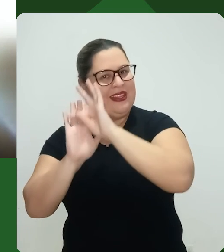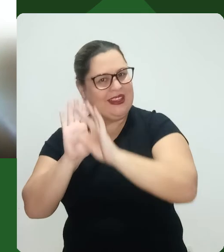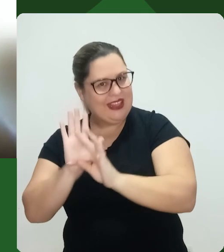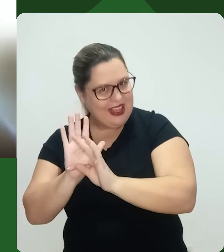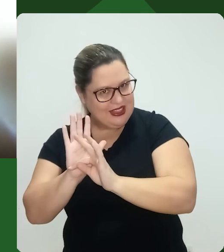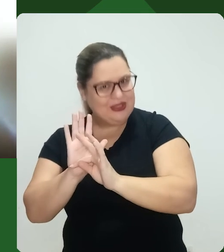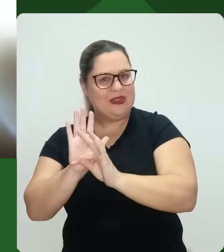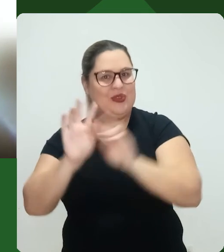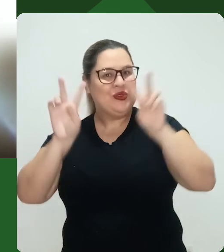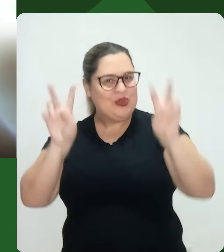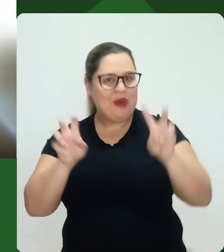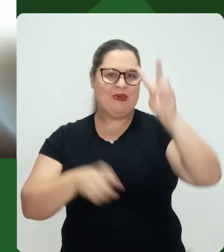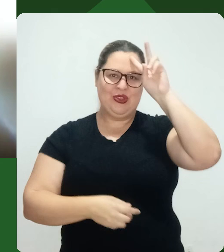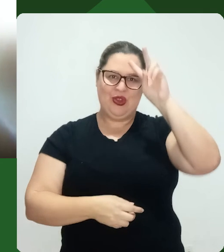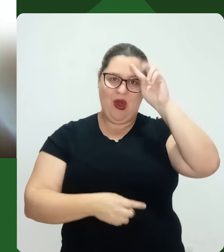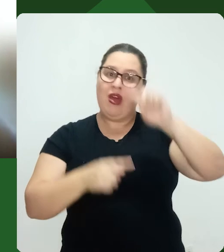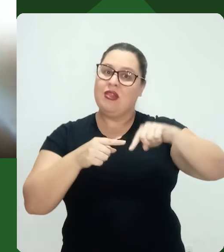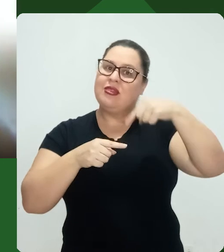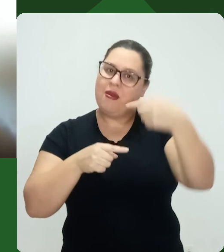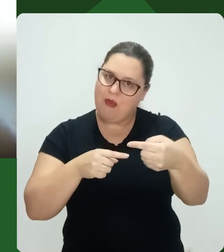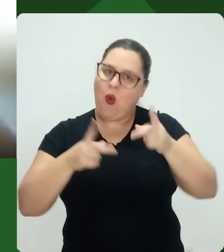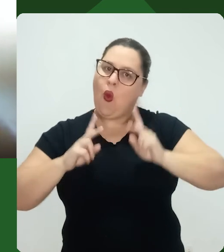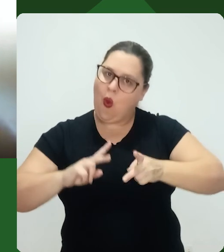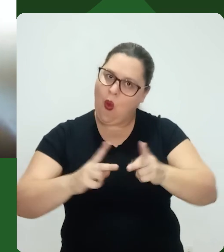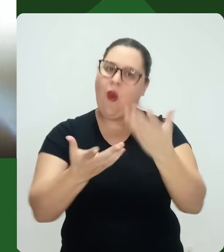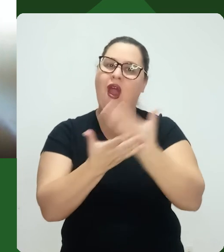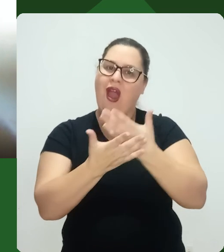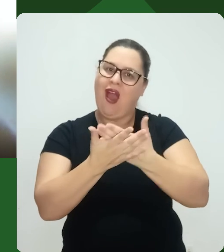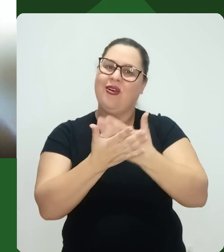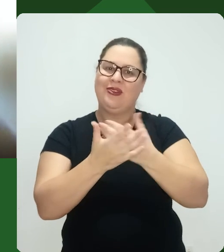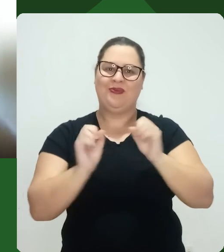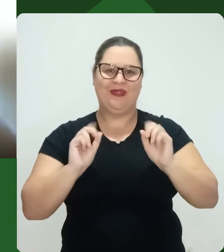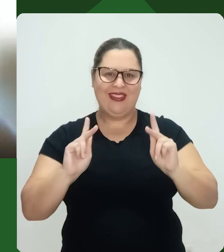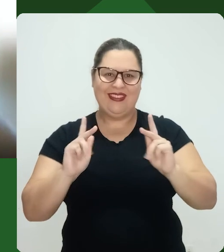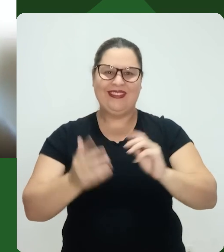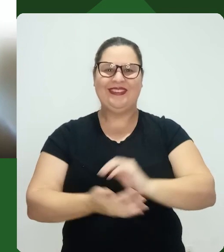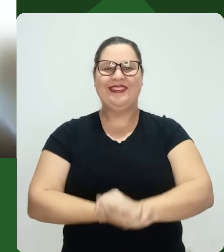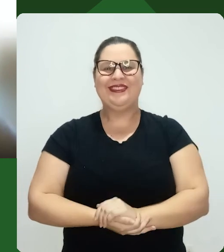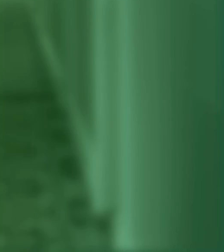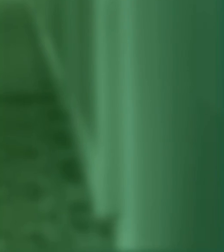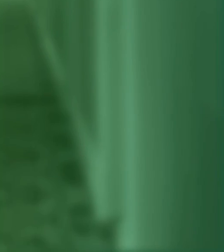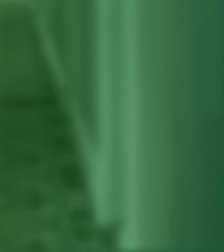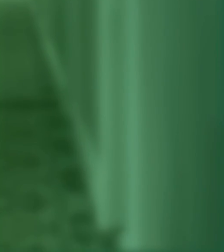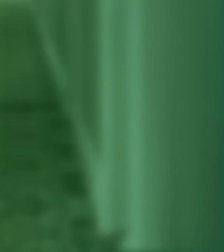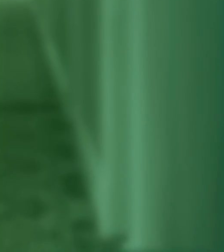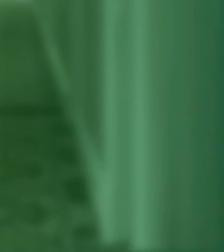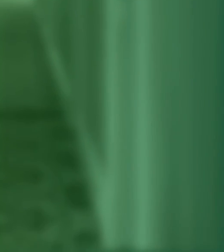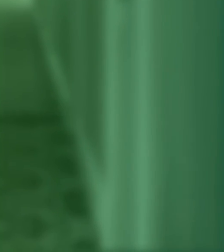leitura do texto que chama Sobre História e a gente conversa mais sobre ele depois.